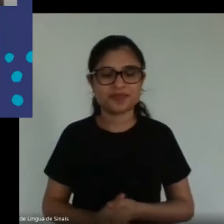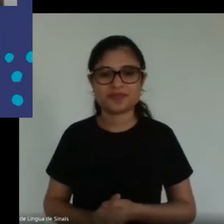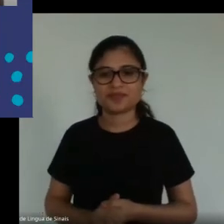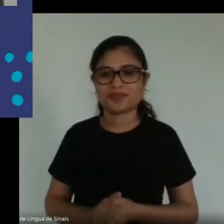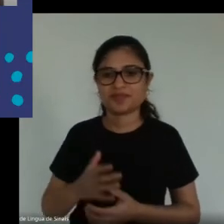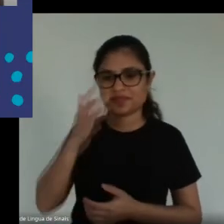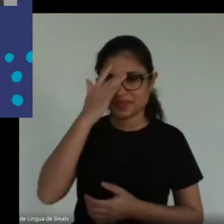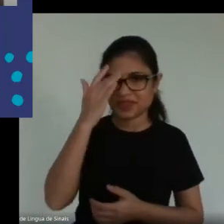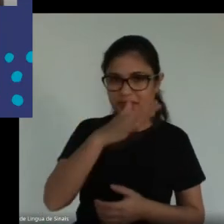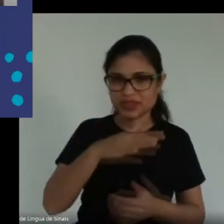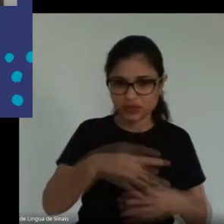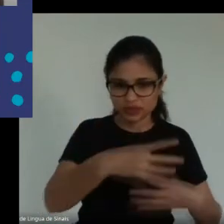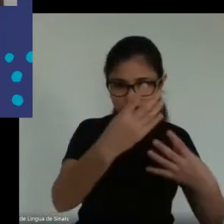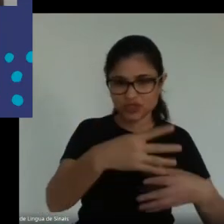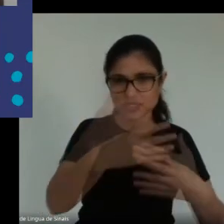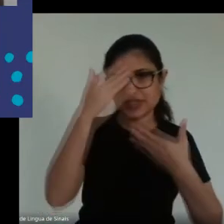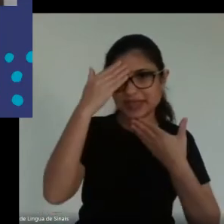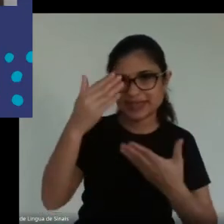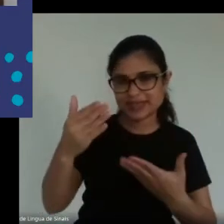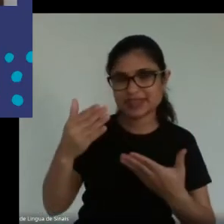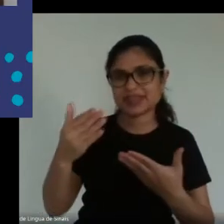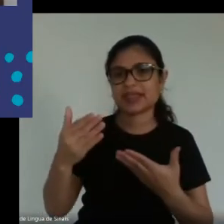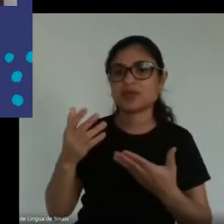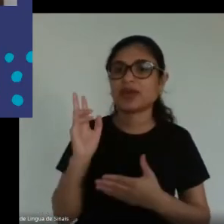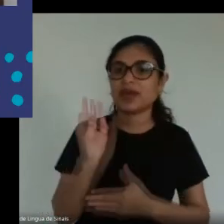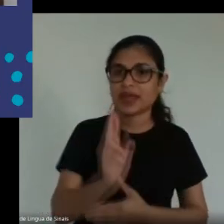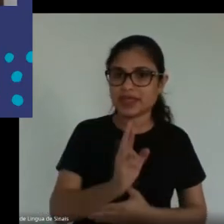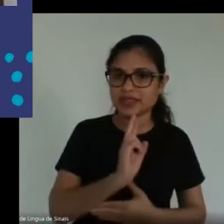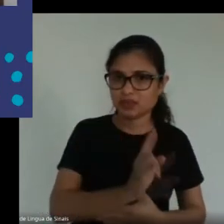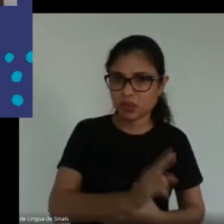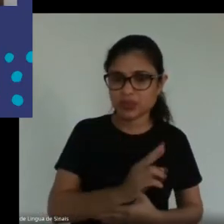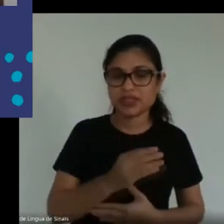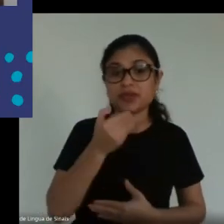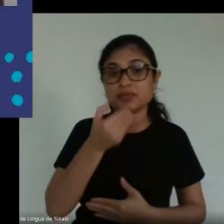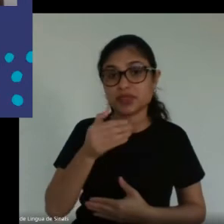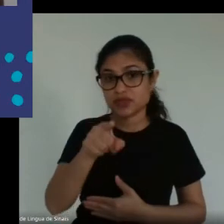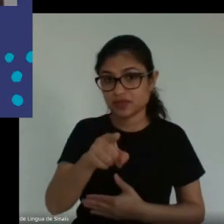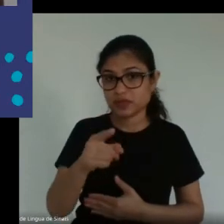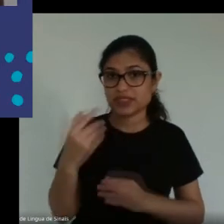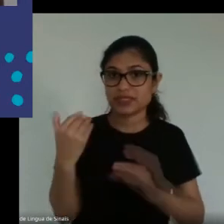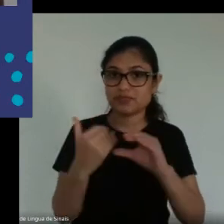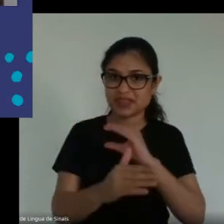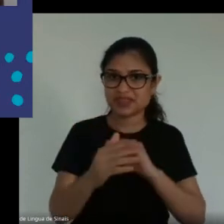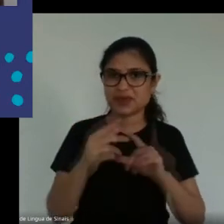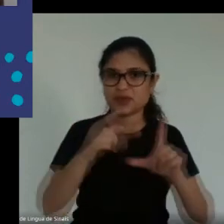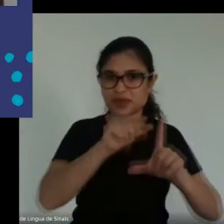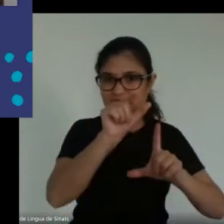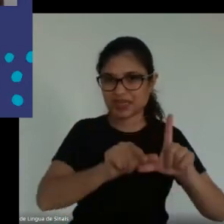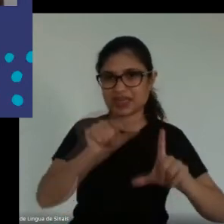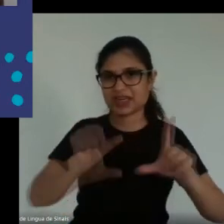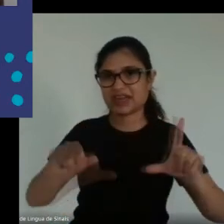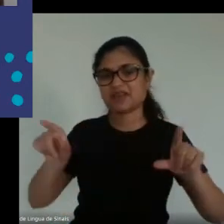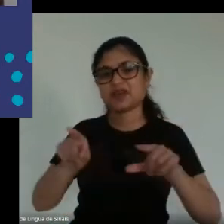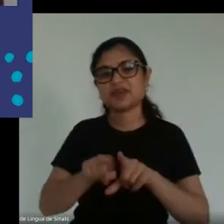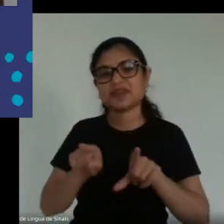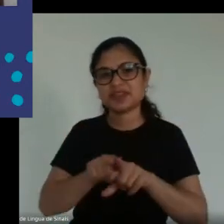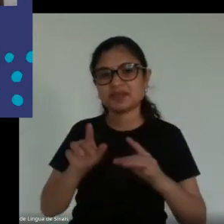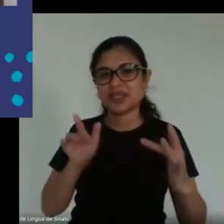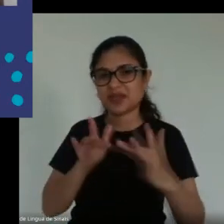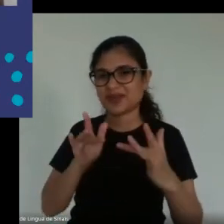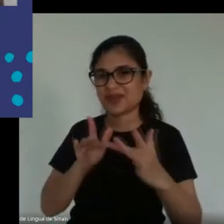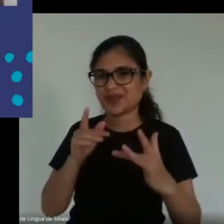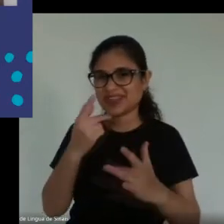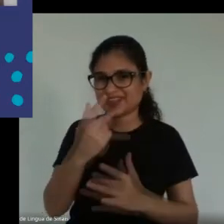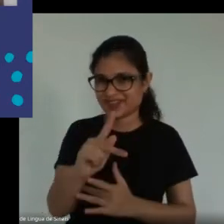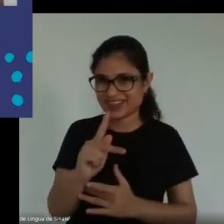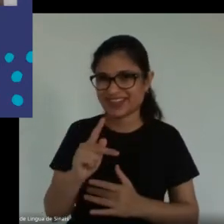agradecendo pelas respostas, inclusive. Pediram para você mandar o gráfico, pediram para você mandar seu contato também.